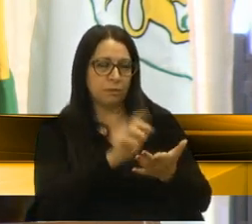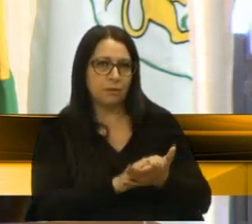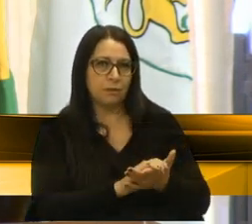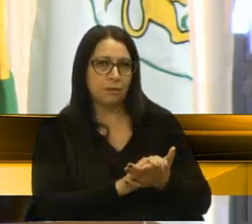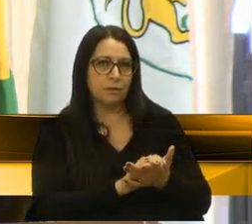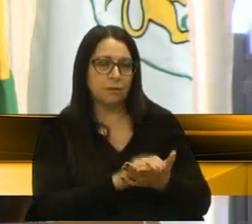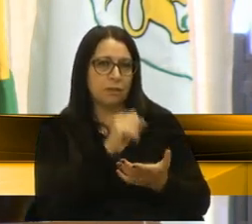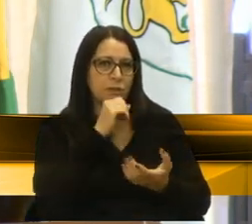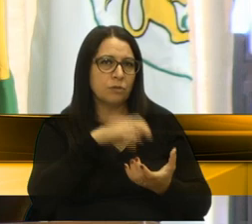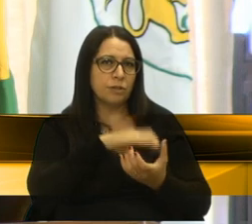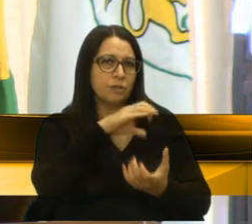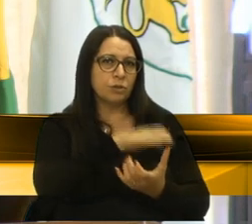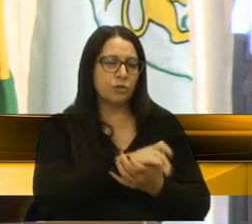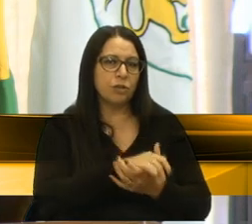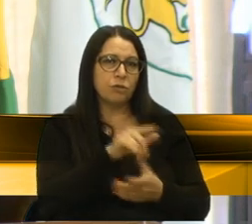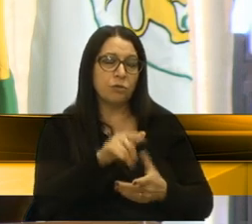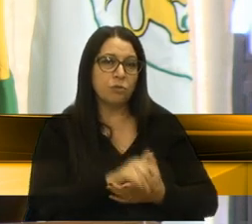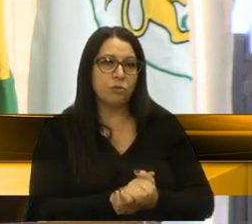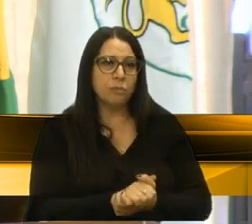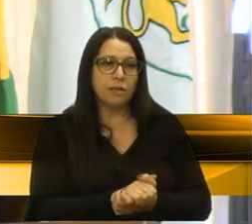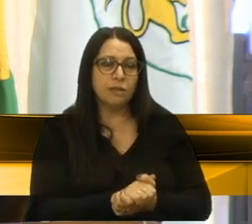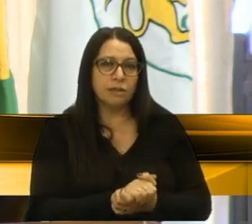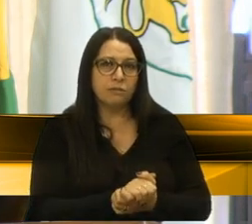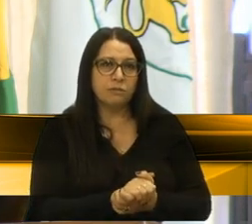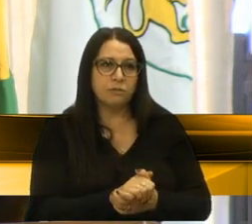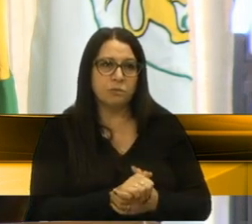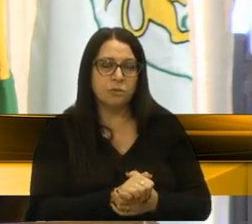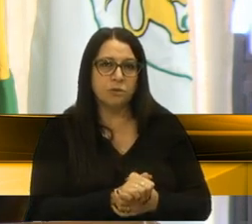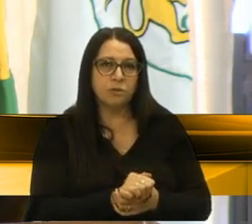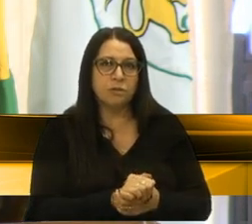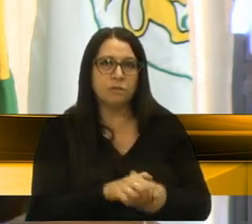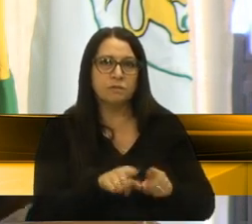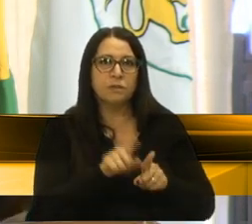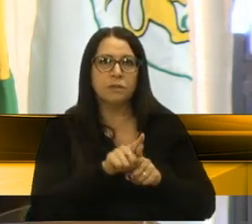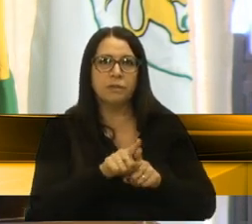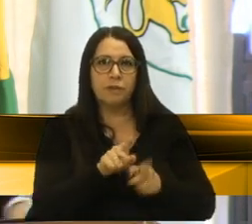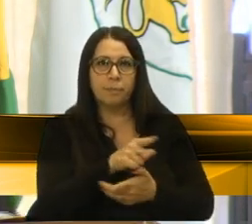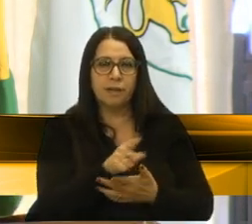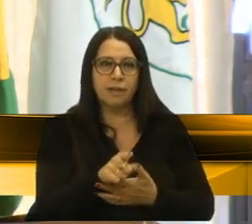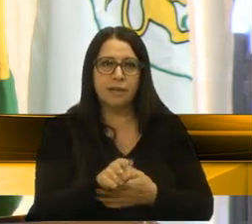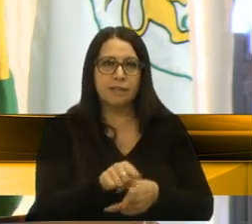esses idosos estão sendo passados para trás por uma empresa aí